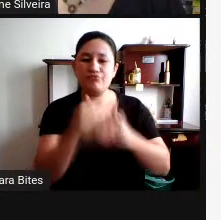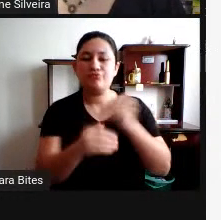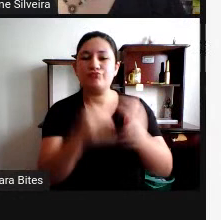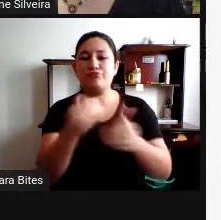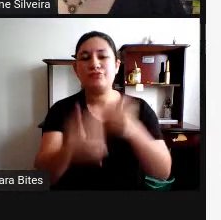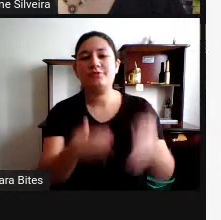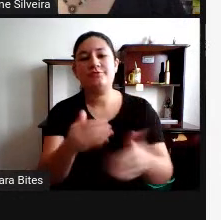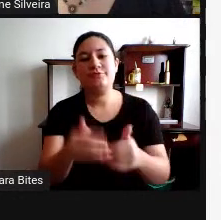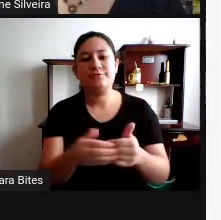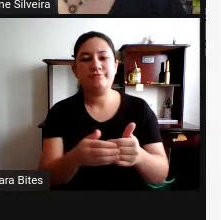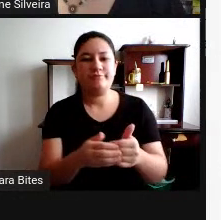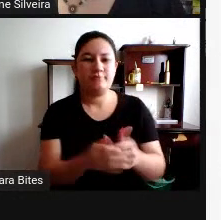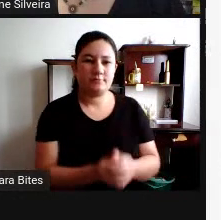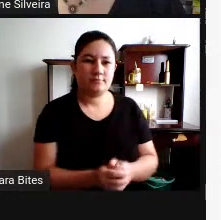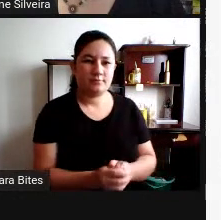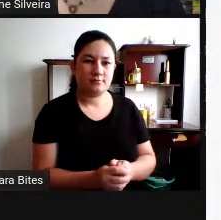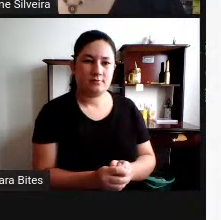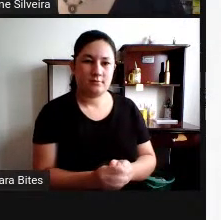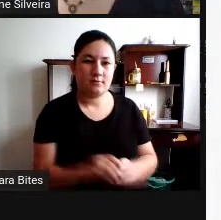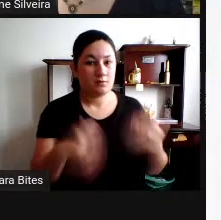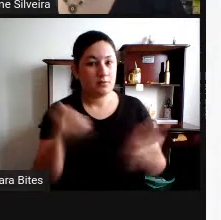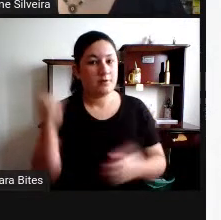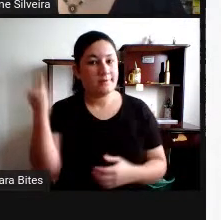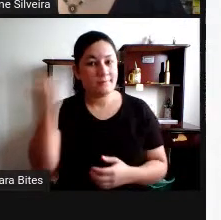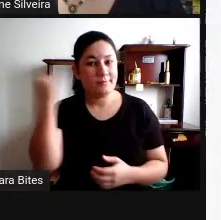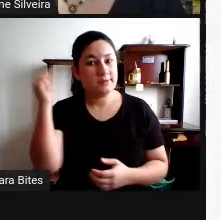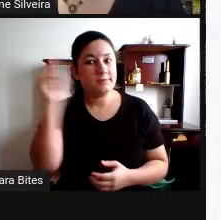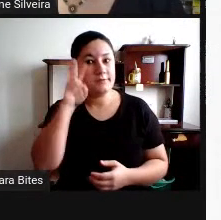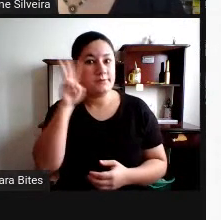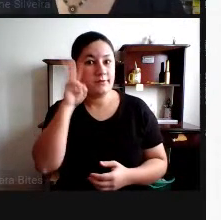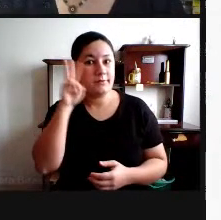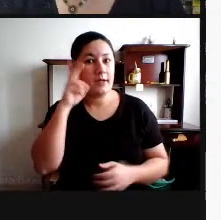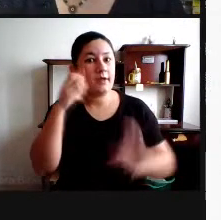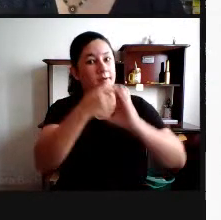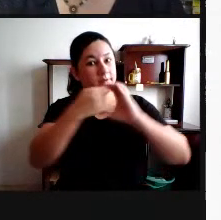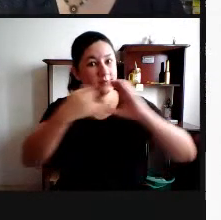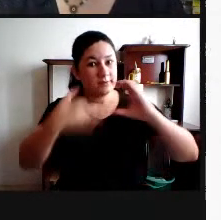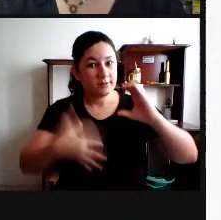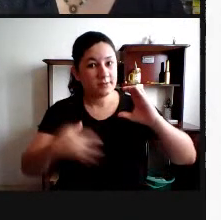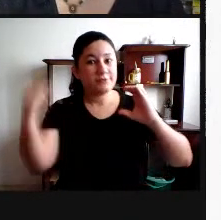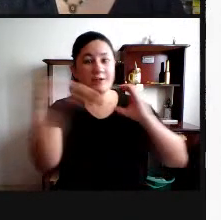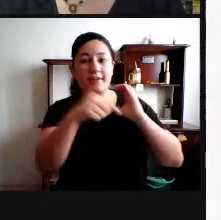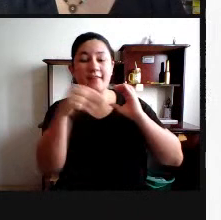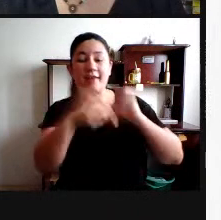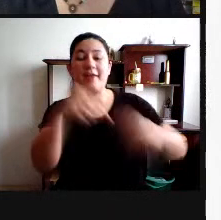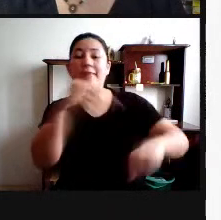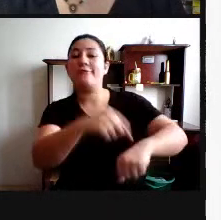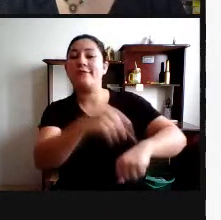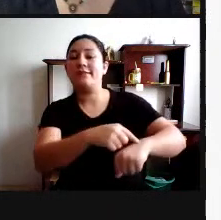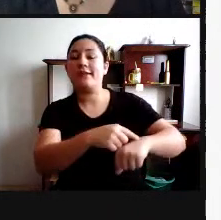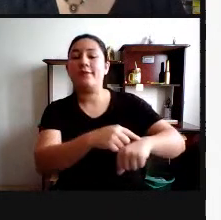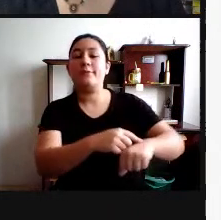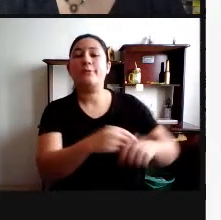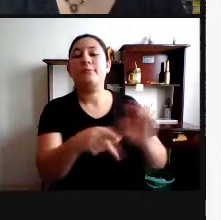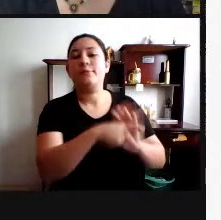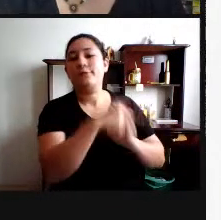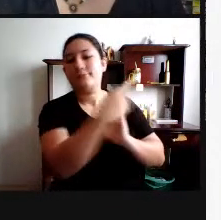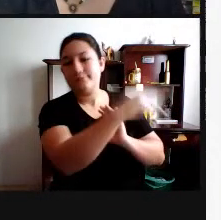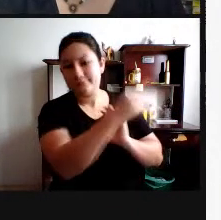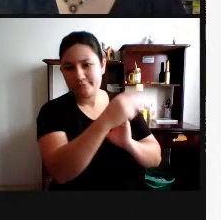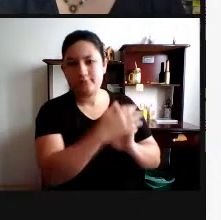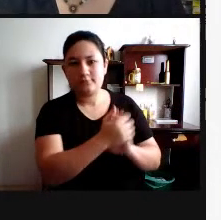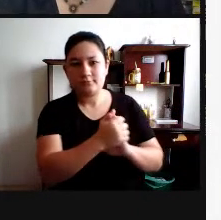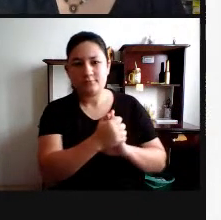importante a gente considerar que essa é uma característica do tempo do Leonardo da Vinci. As diferenças